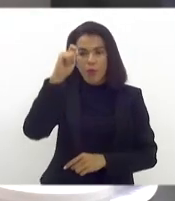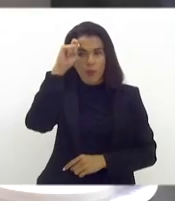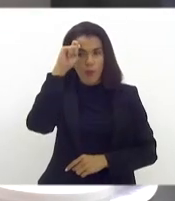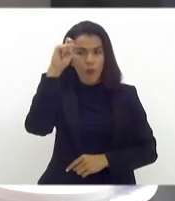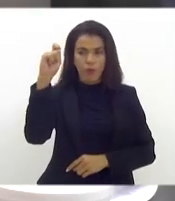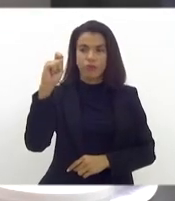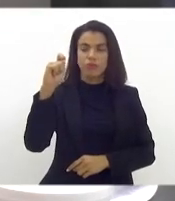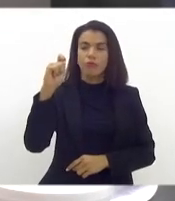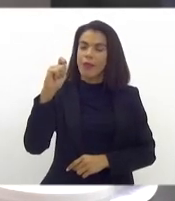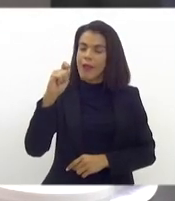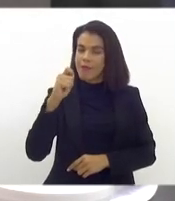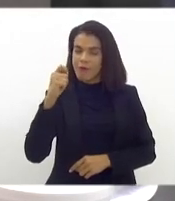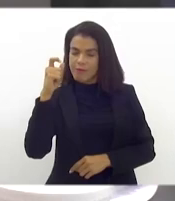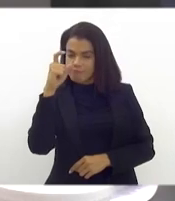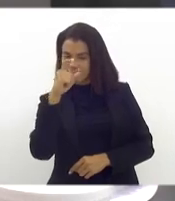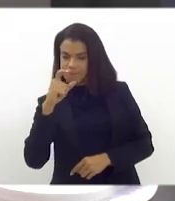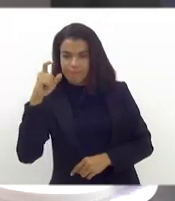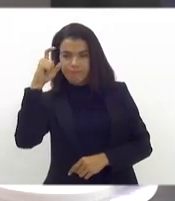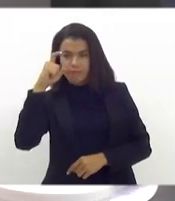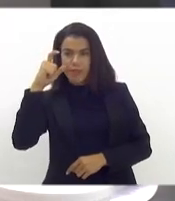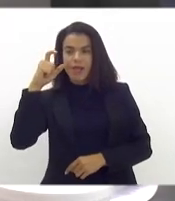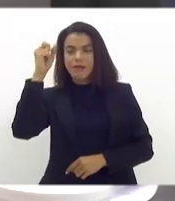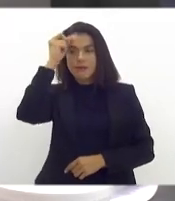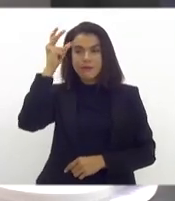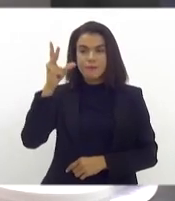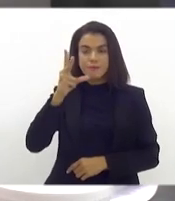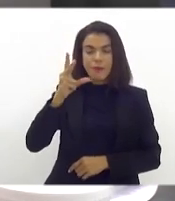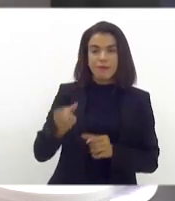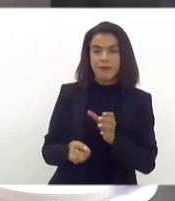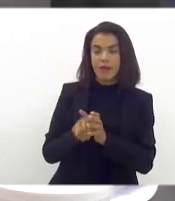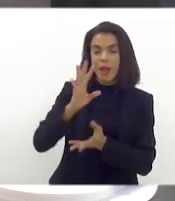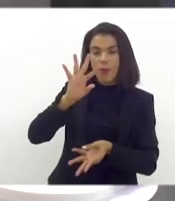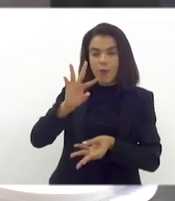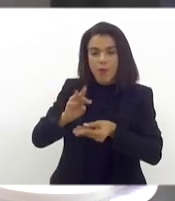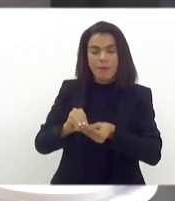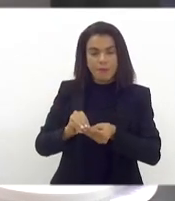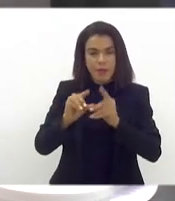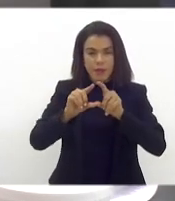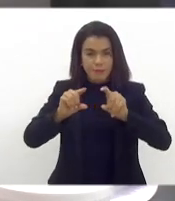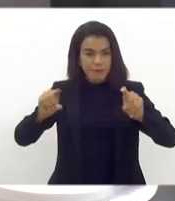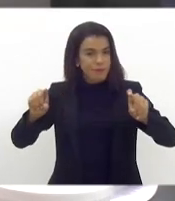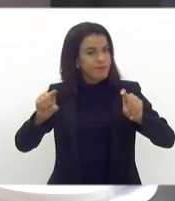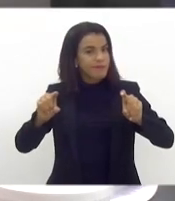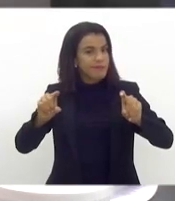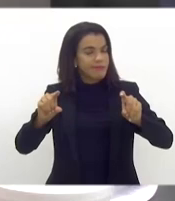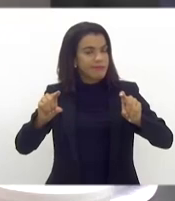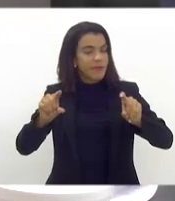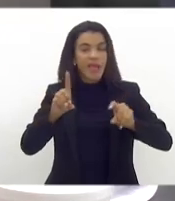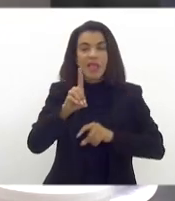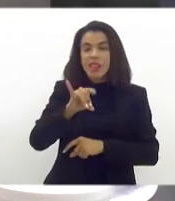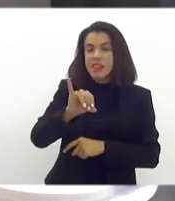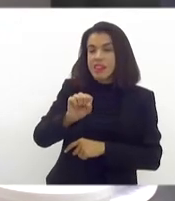foi sagaz ao fazer a ementa com o famoso dispõe.